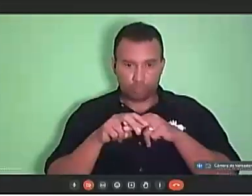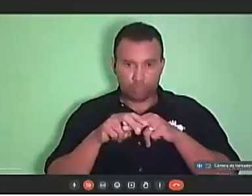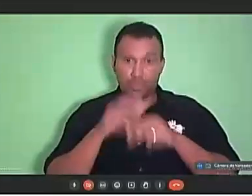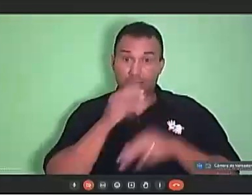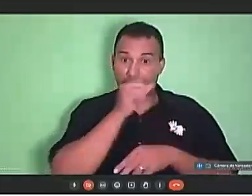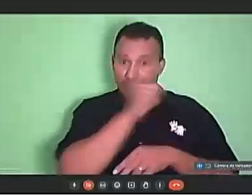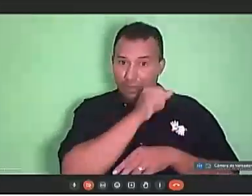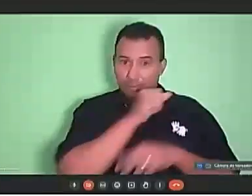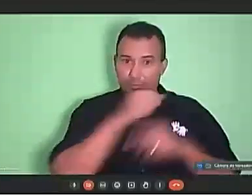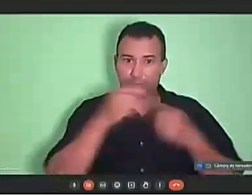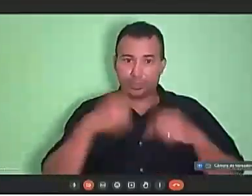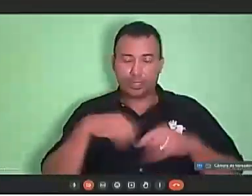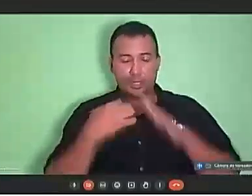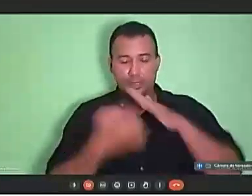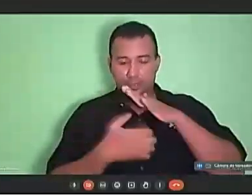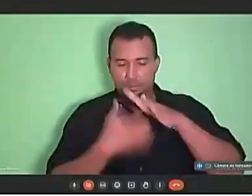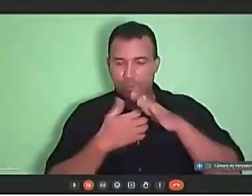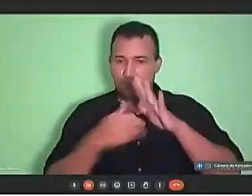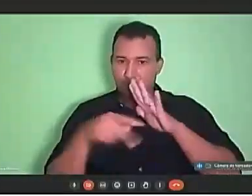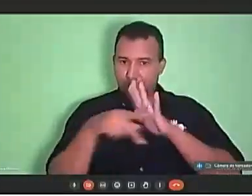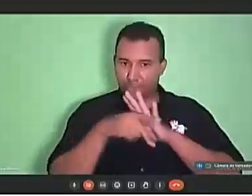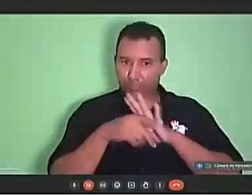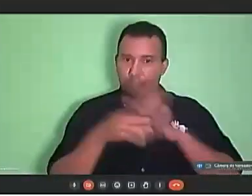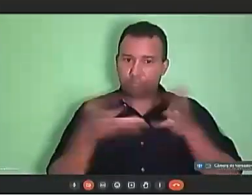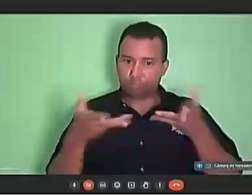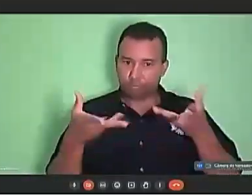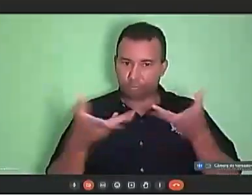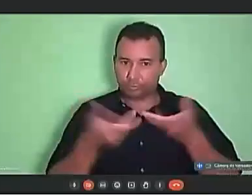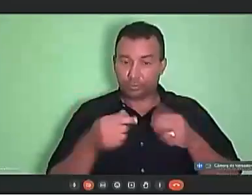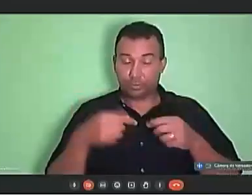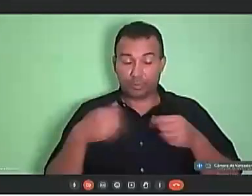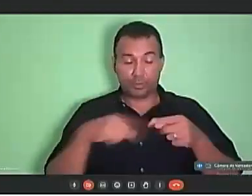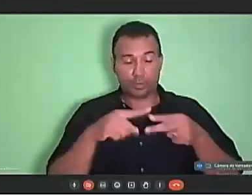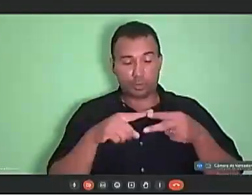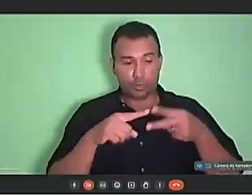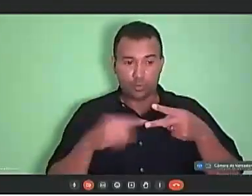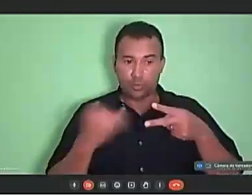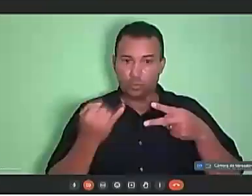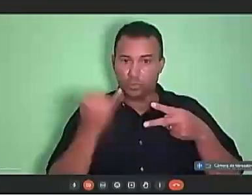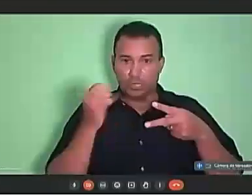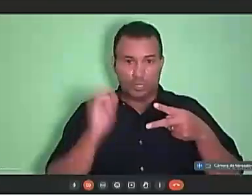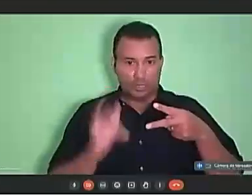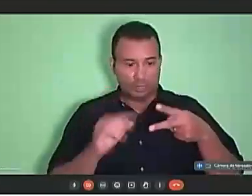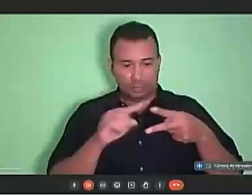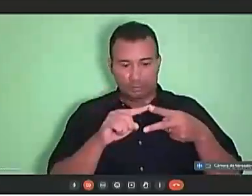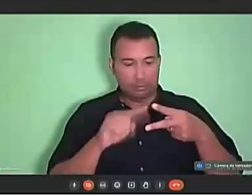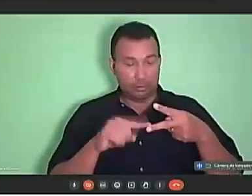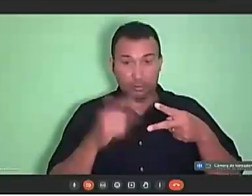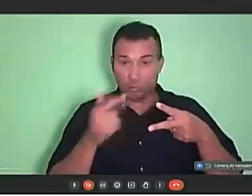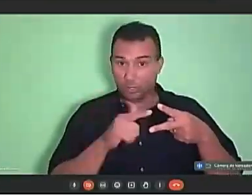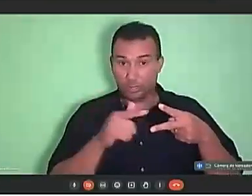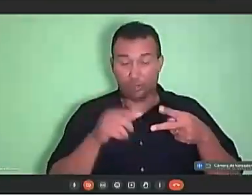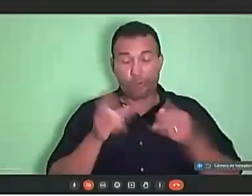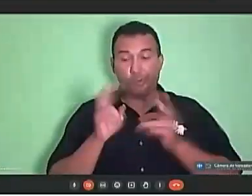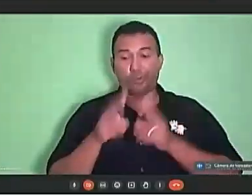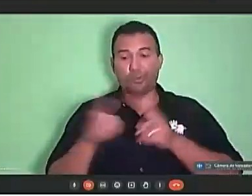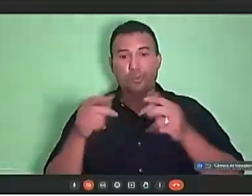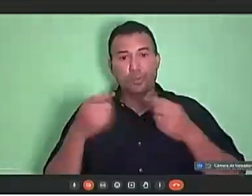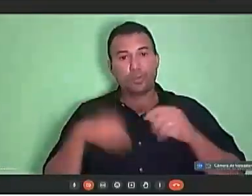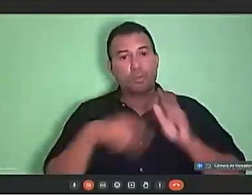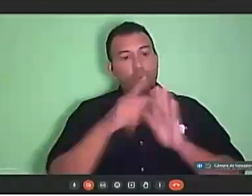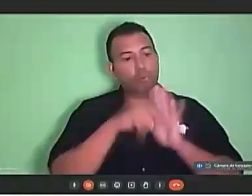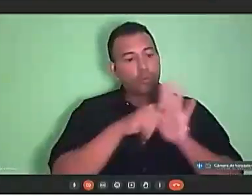empresa de engenharia competente, e partir para 2 elementos. Sem isso, nunca vai sair essa obra. É preciso contratar um projeto básico de